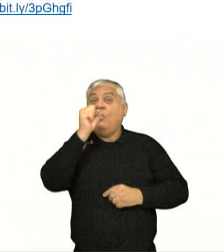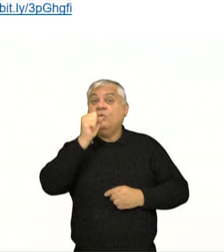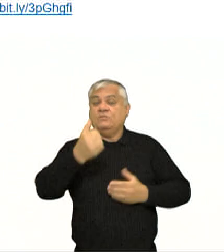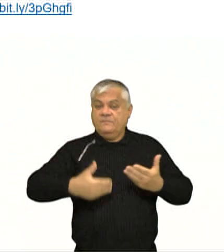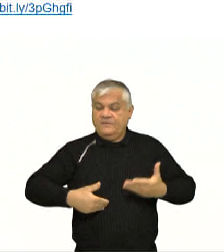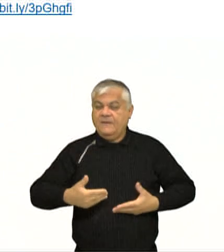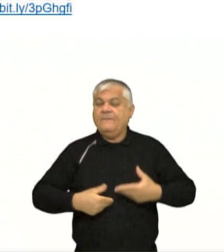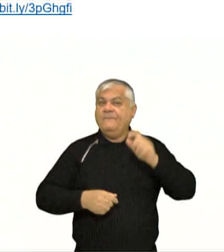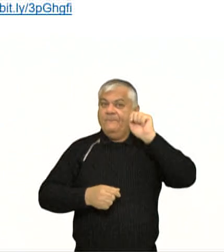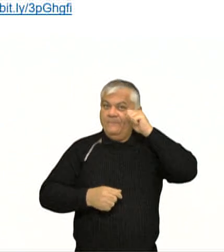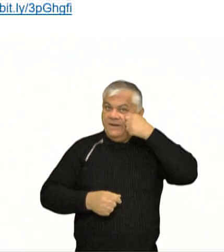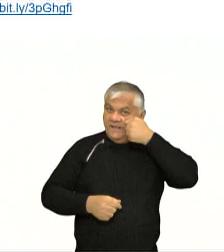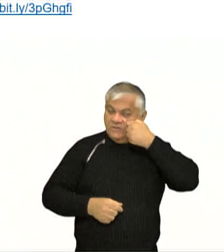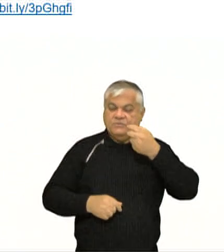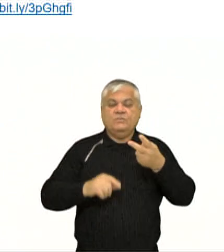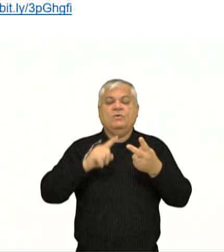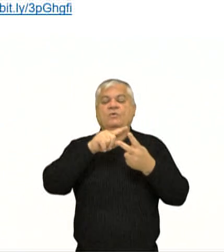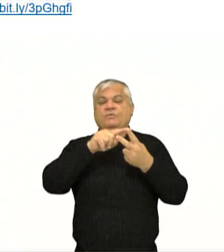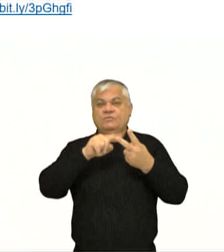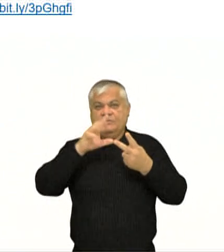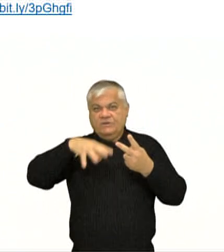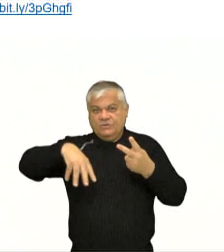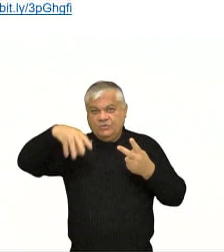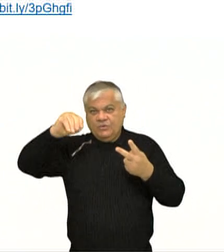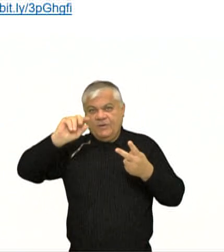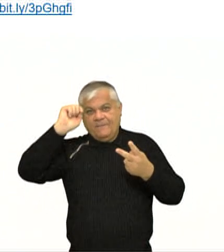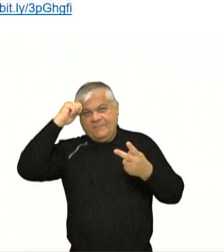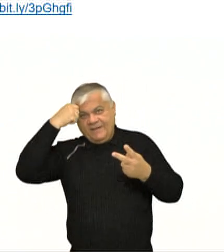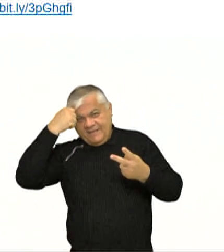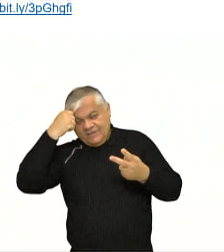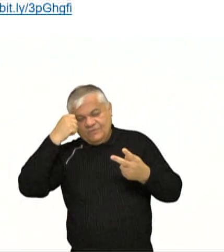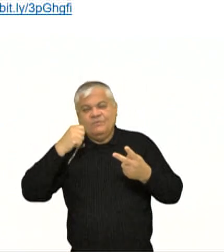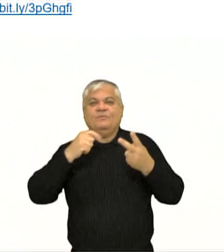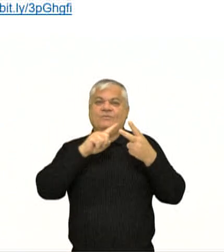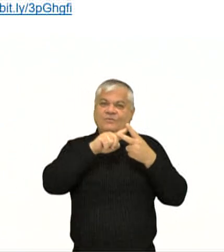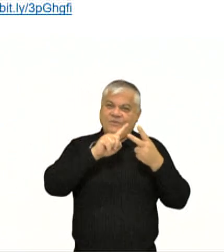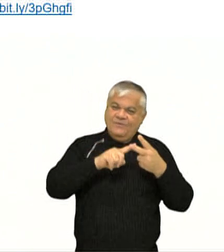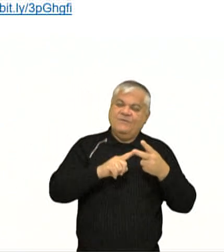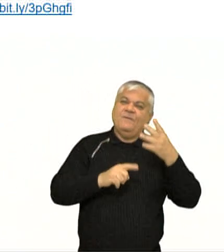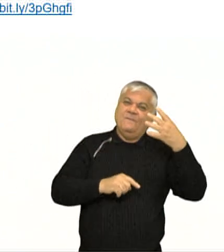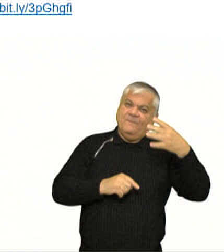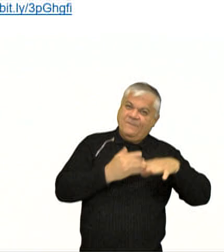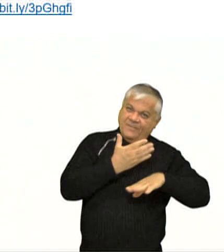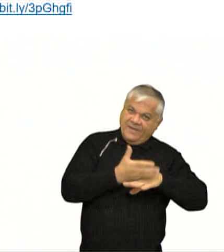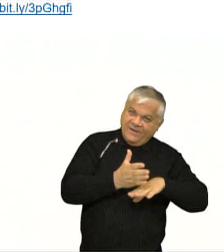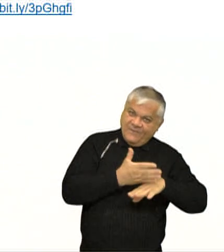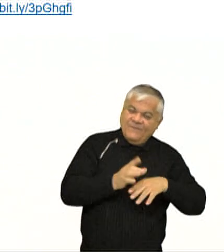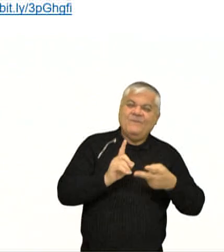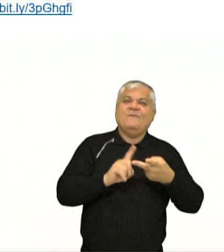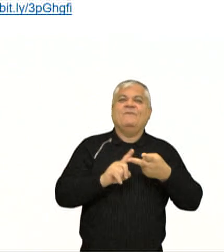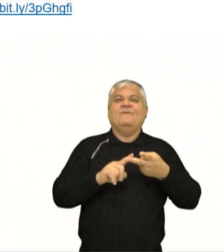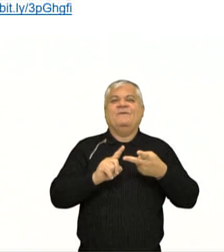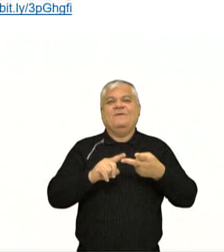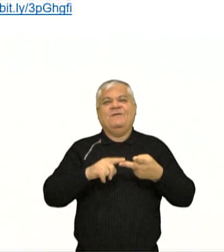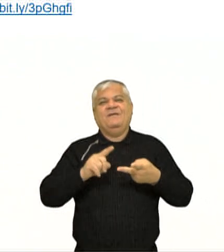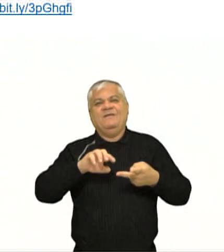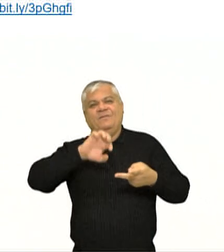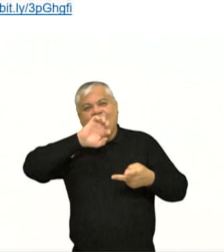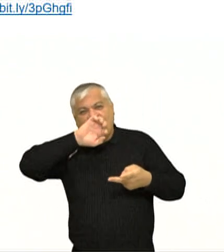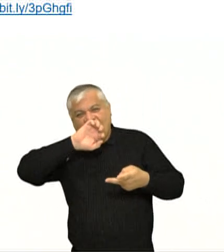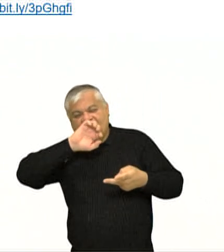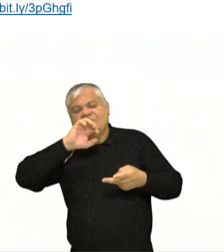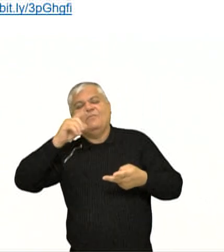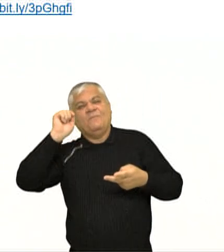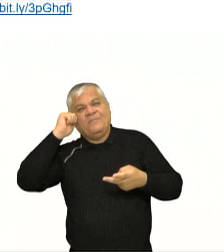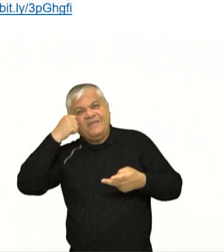né? 2 torres brancas, 2 pretas, 2 cavalos brancos, 2 pretos, 2 bispos brancos, 2 pretos, uma